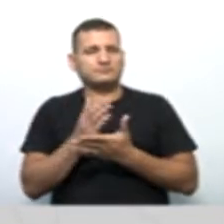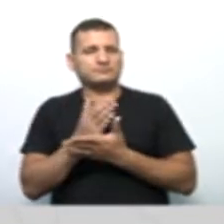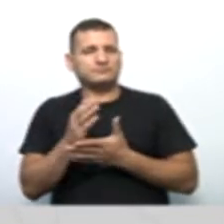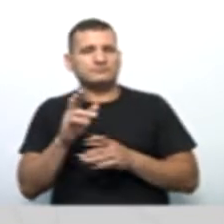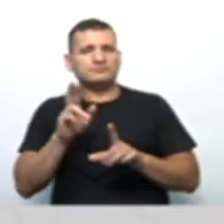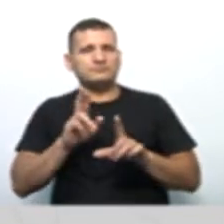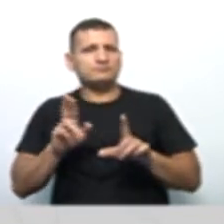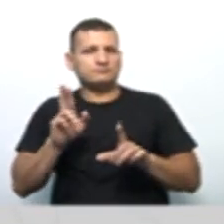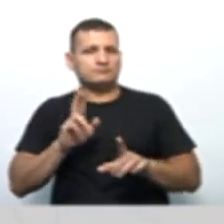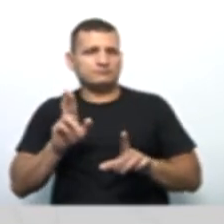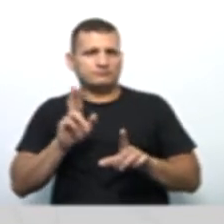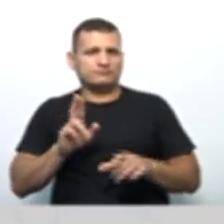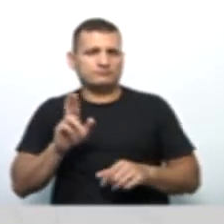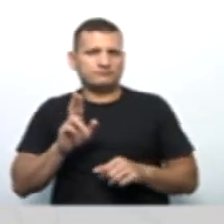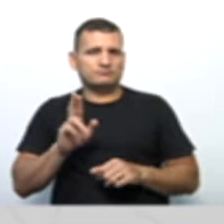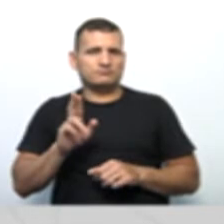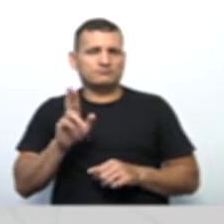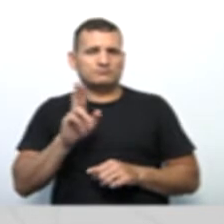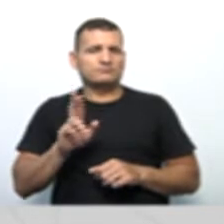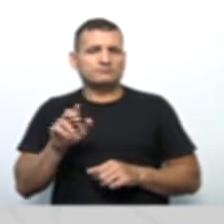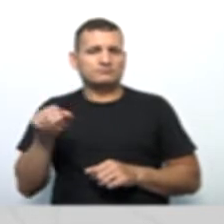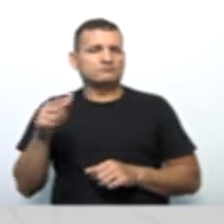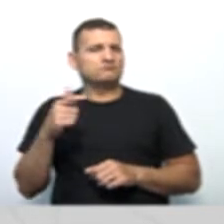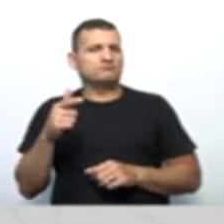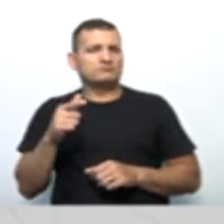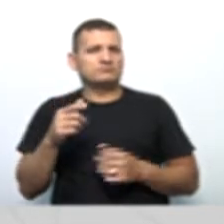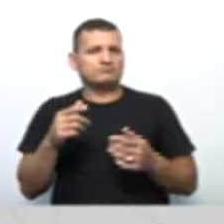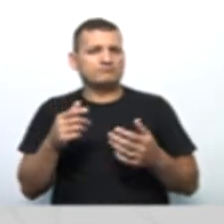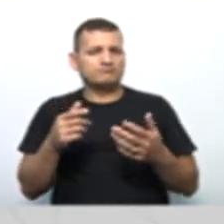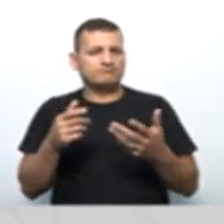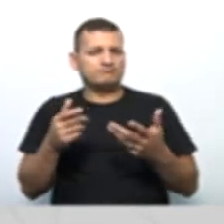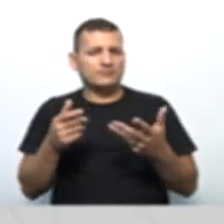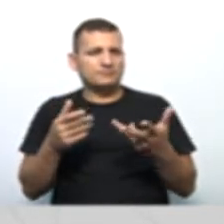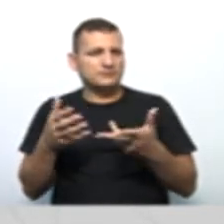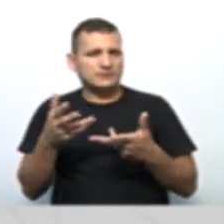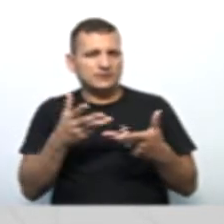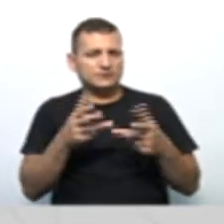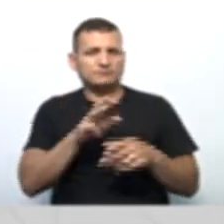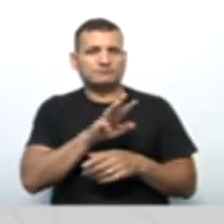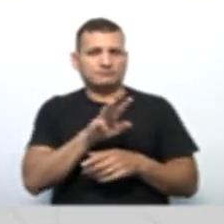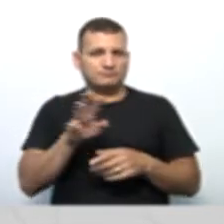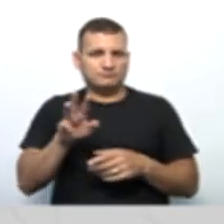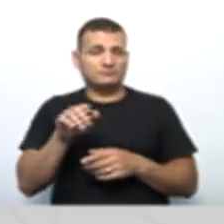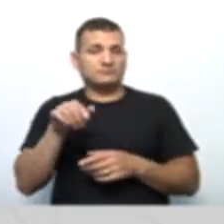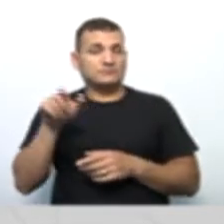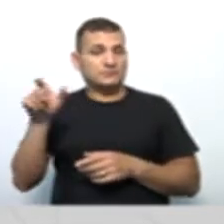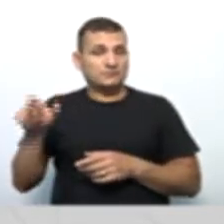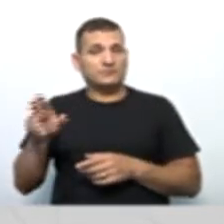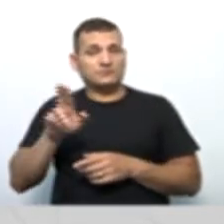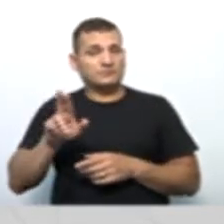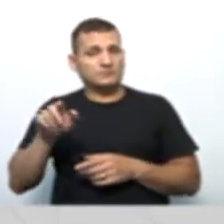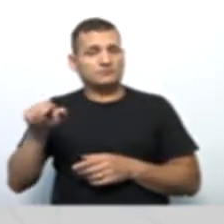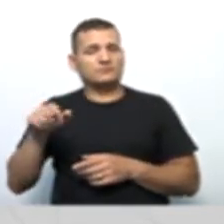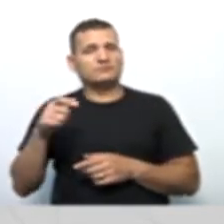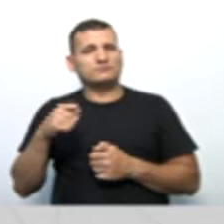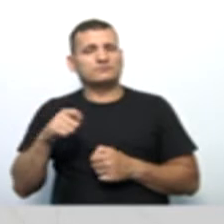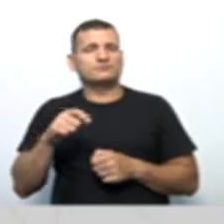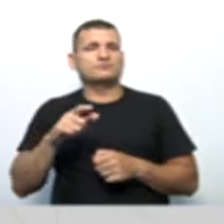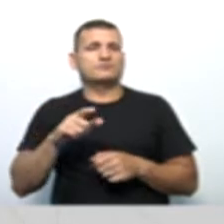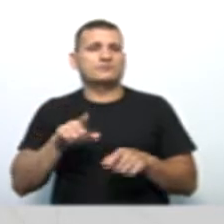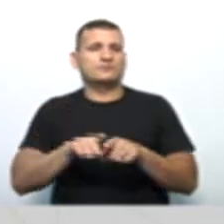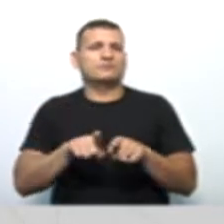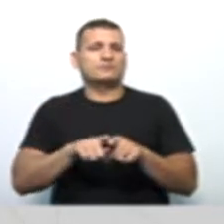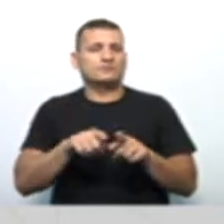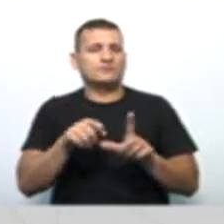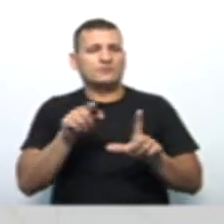que ele não tem uma estrela muito grande ali pra com a internet então você tem que esse usuário tem também conseguir fazer com que ele navega